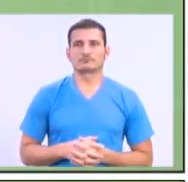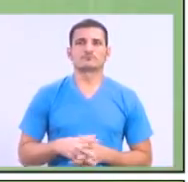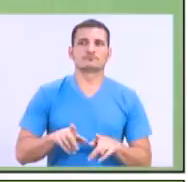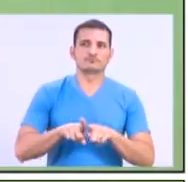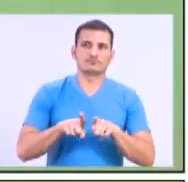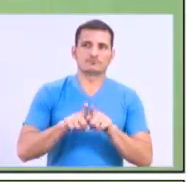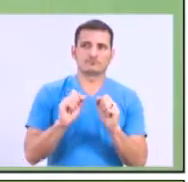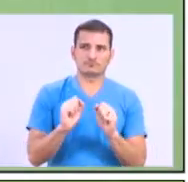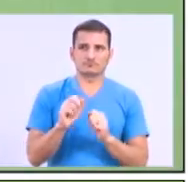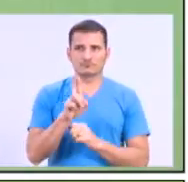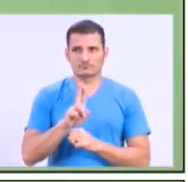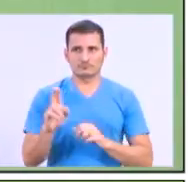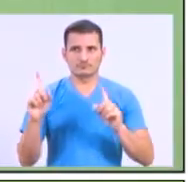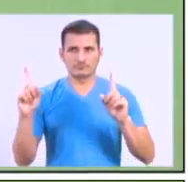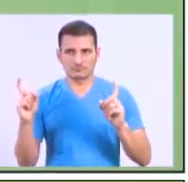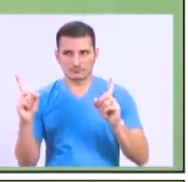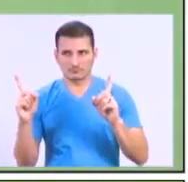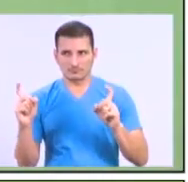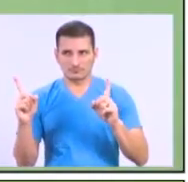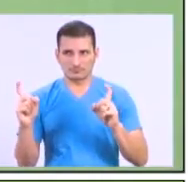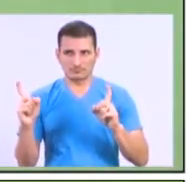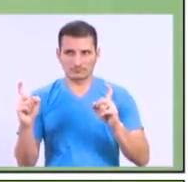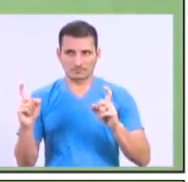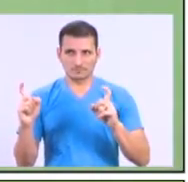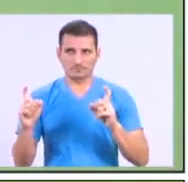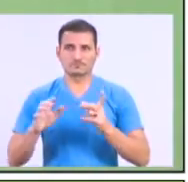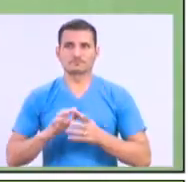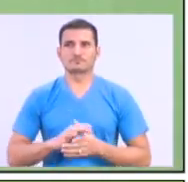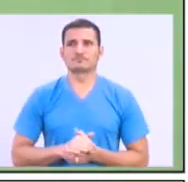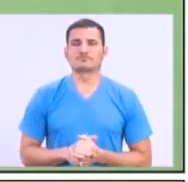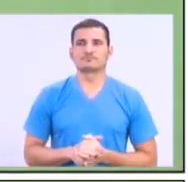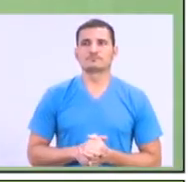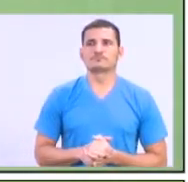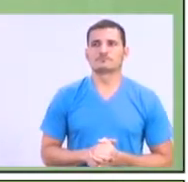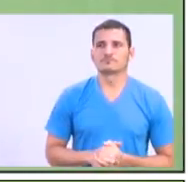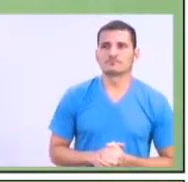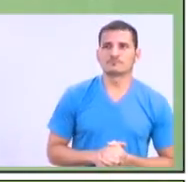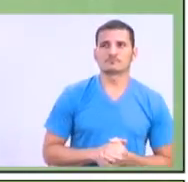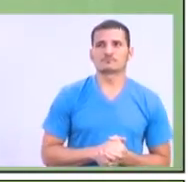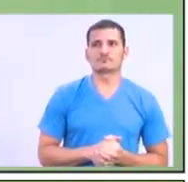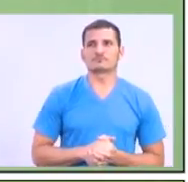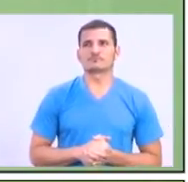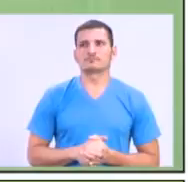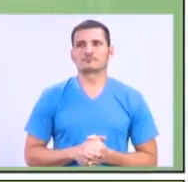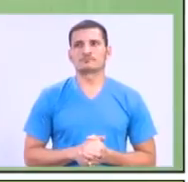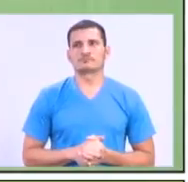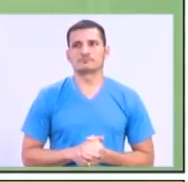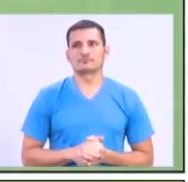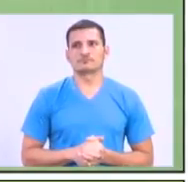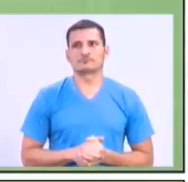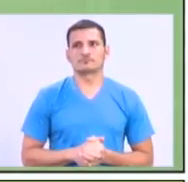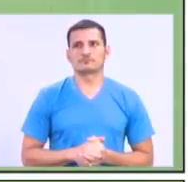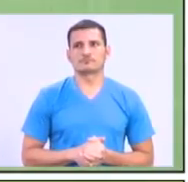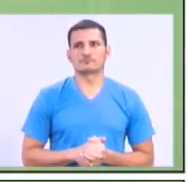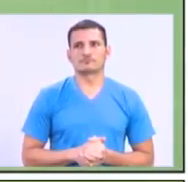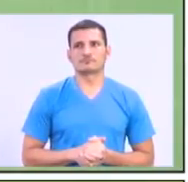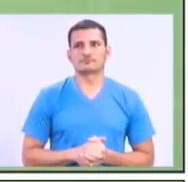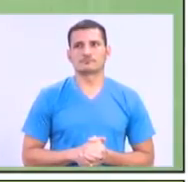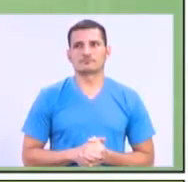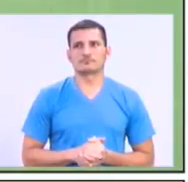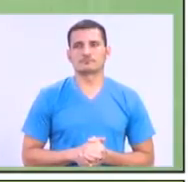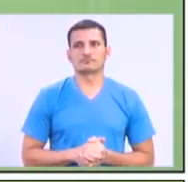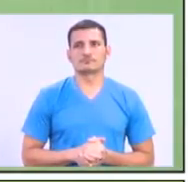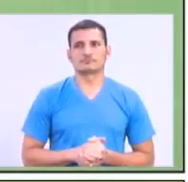simples, certo? Então, nós temos a estrutura de echo com aspas simples, que serve somente